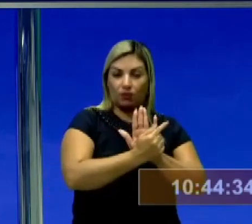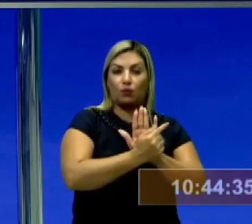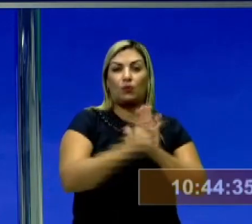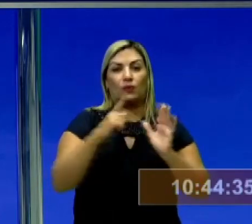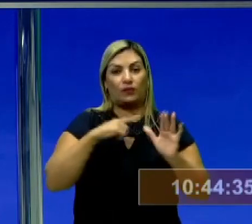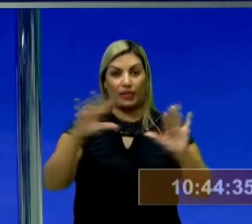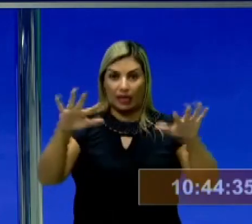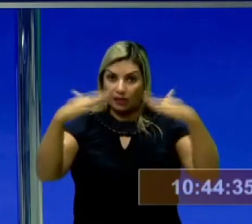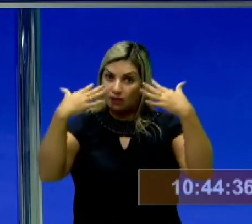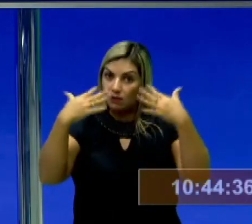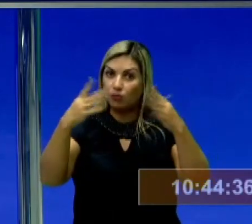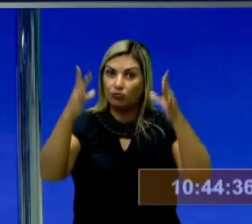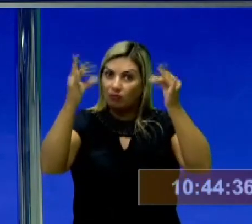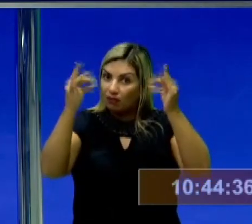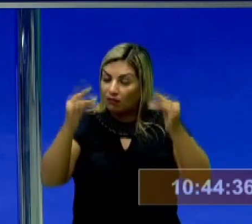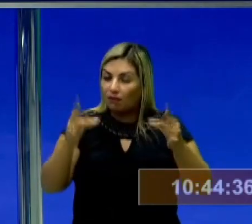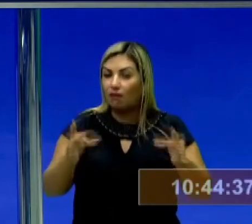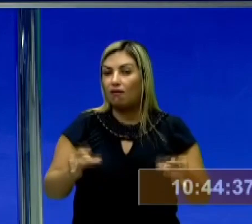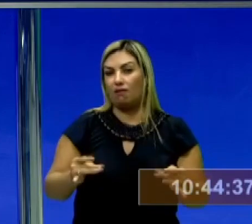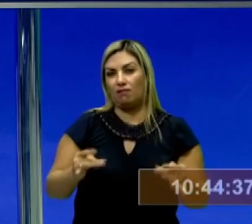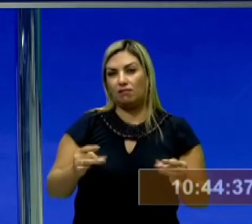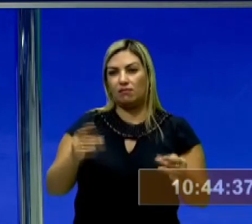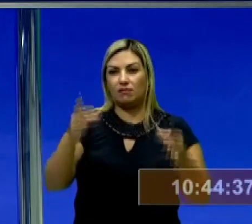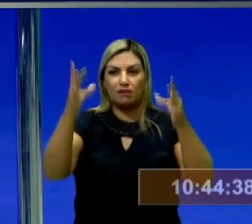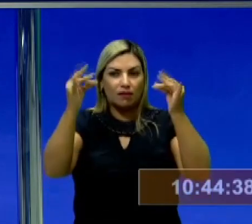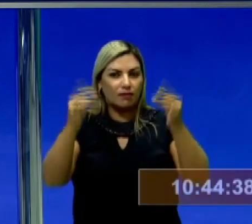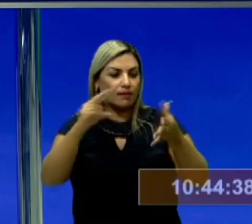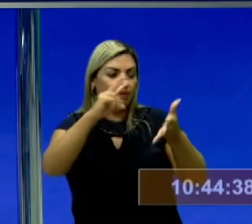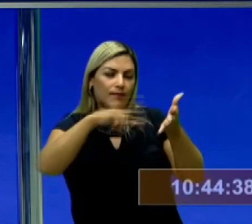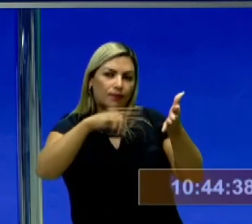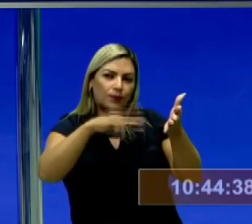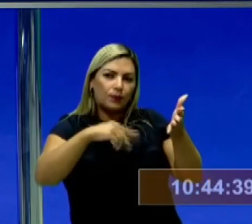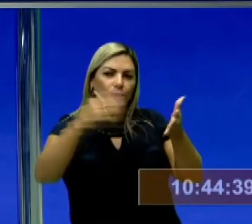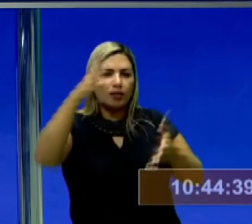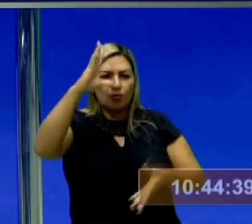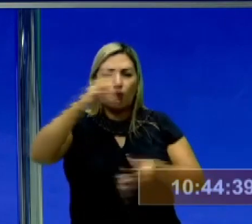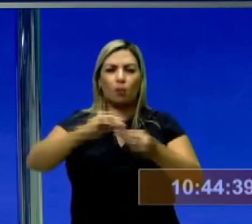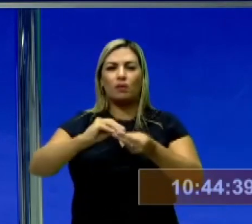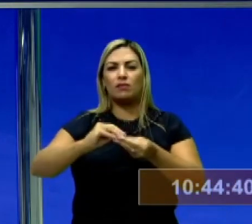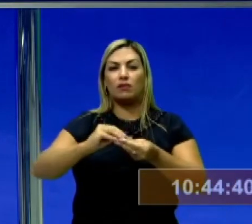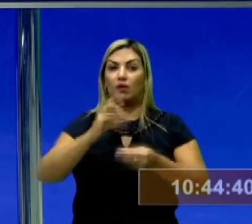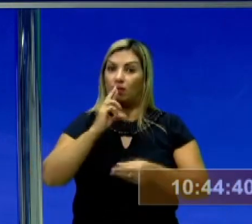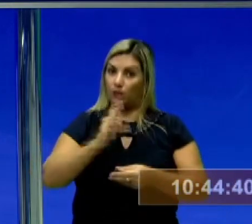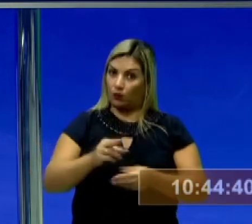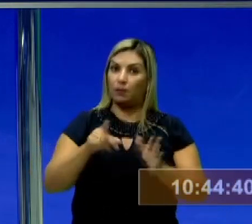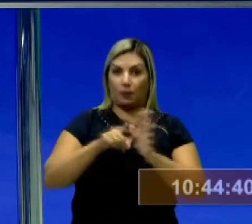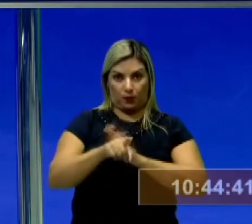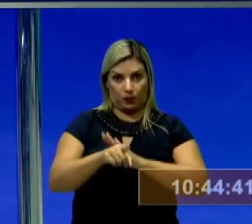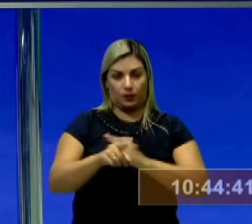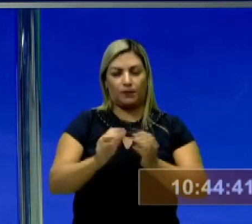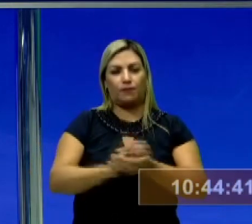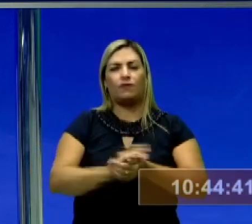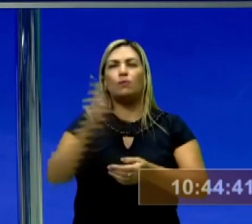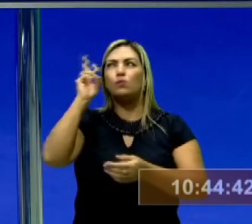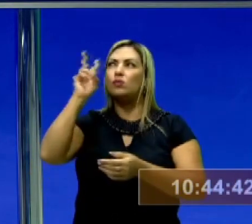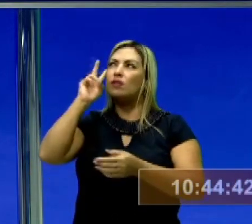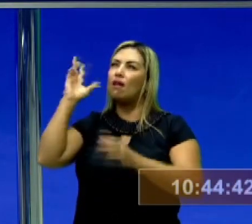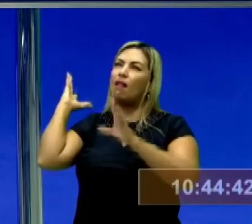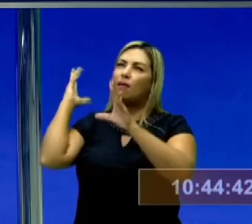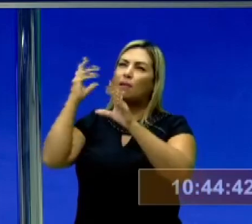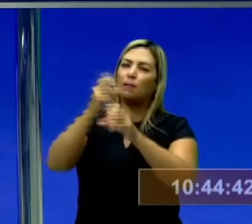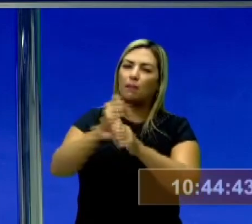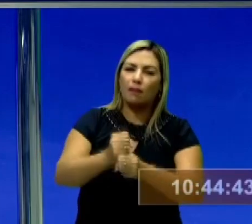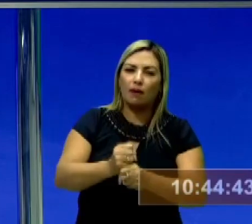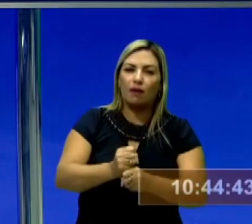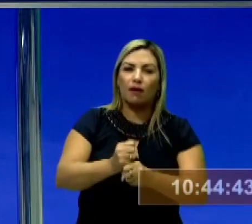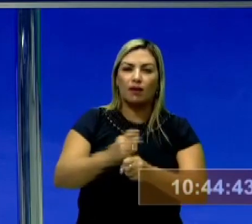tem que se atentar por detalhes, os detalhes de leitura para você fazer compreensão e responder a questão. Então, vamos relembrar aqui para a gente poder